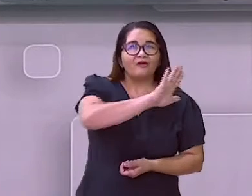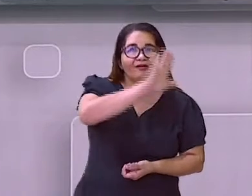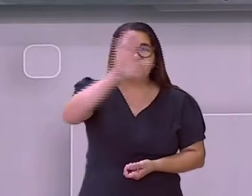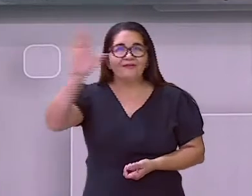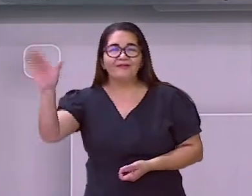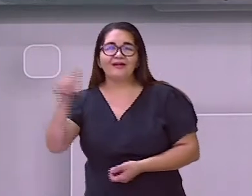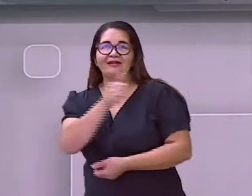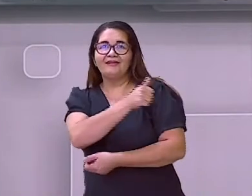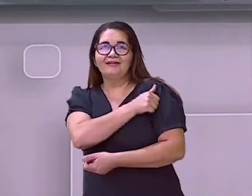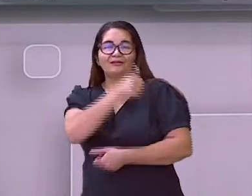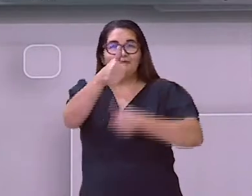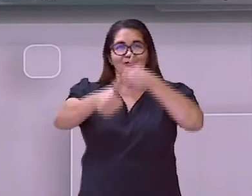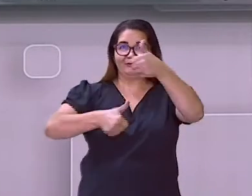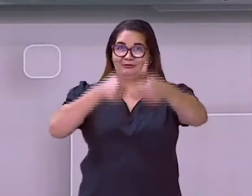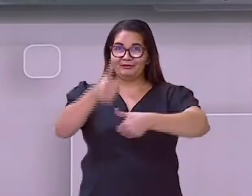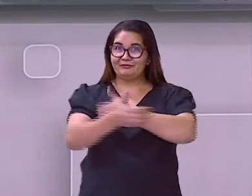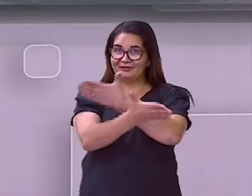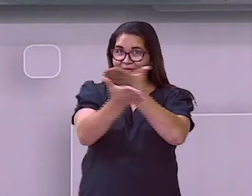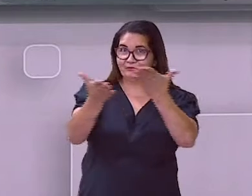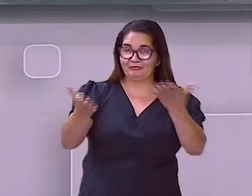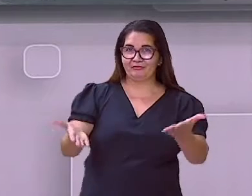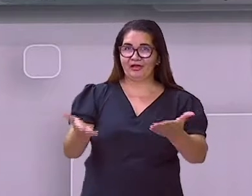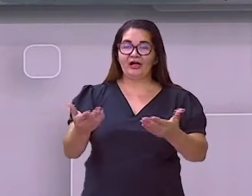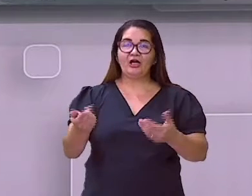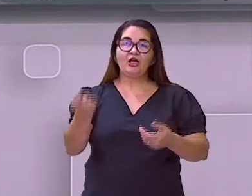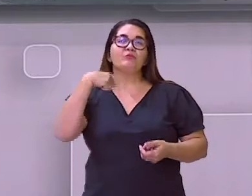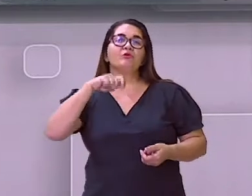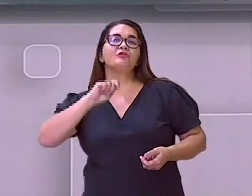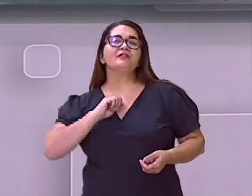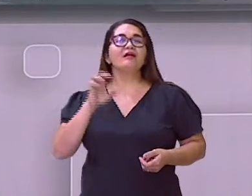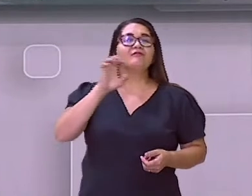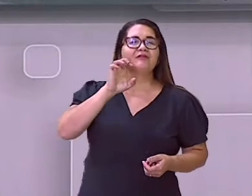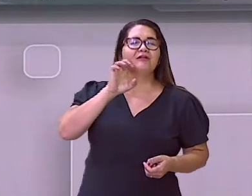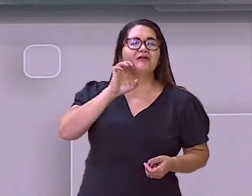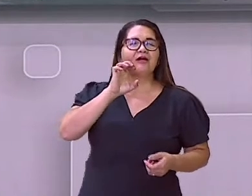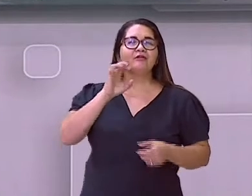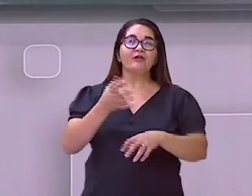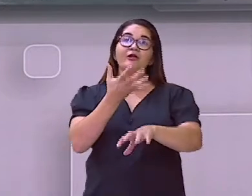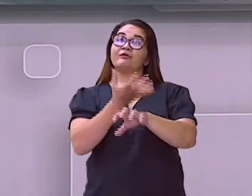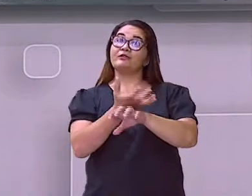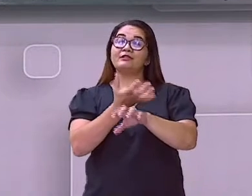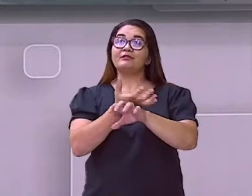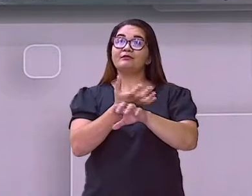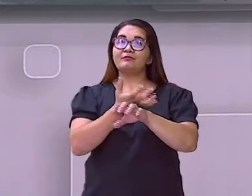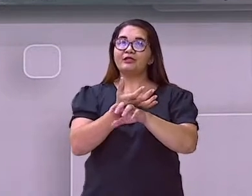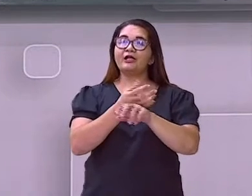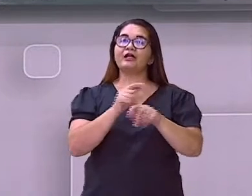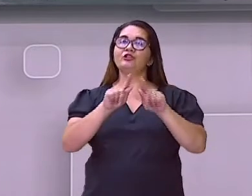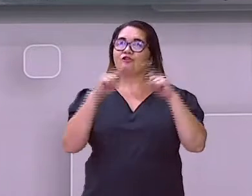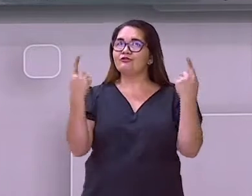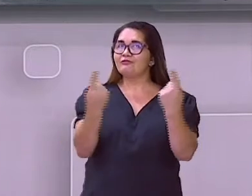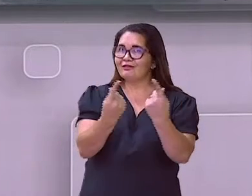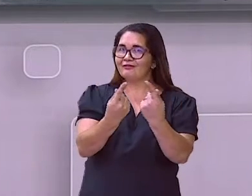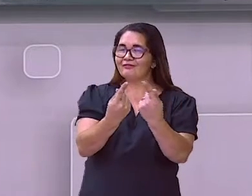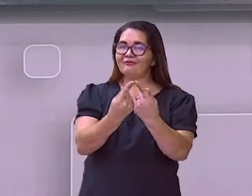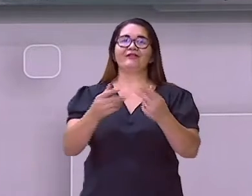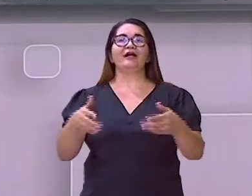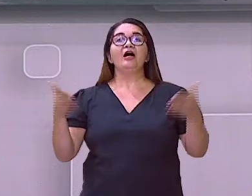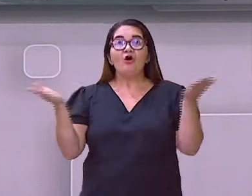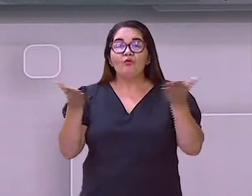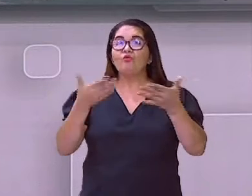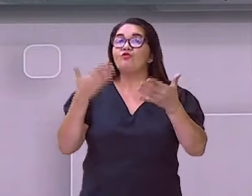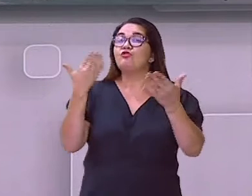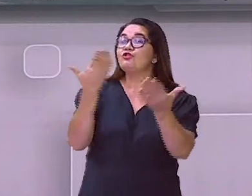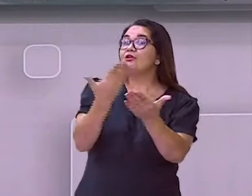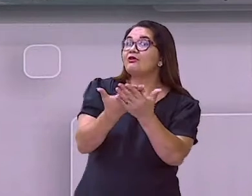Olá, estudante. Tudo bem? Eu sou Eliane, sua professora de Geografia. E essa é a nossa aula de